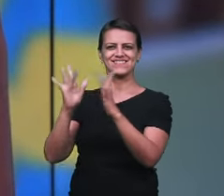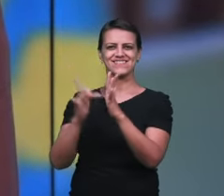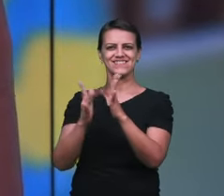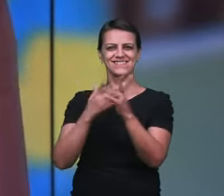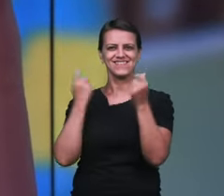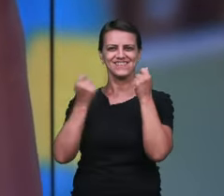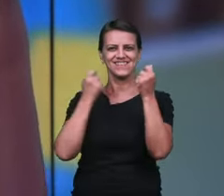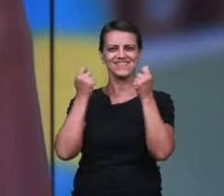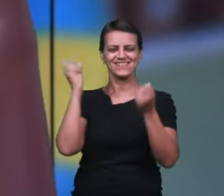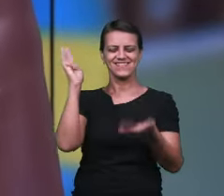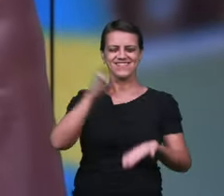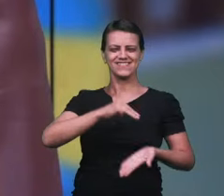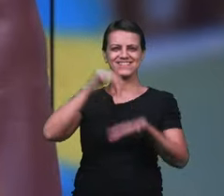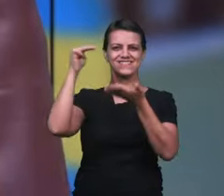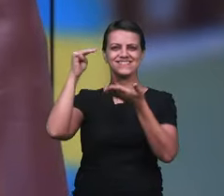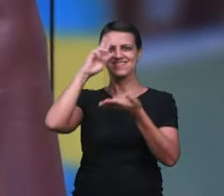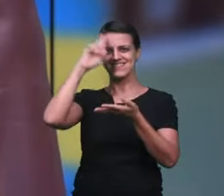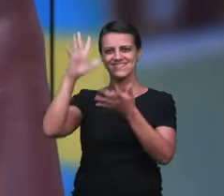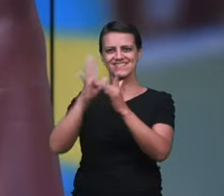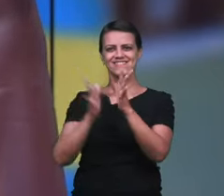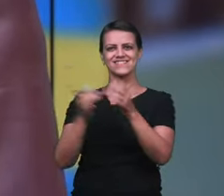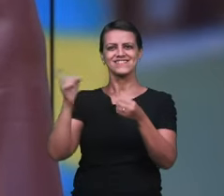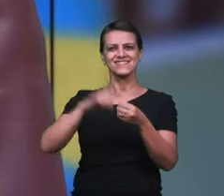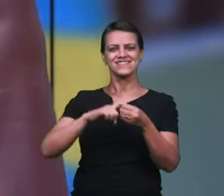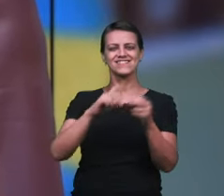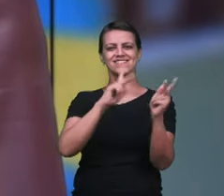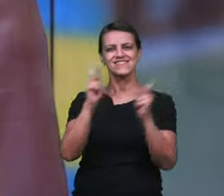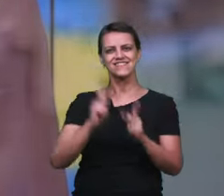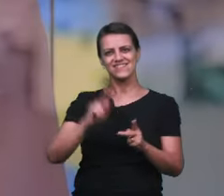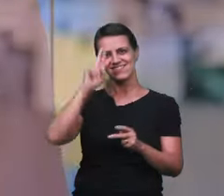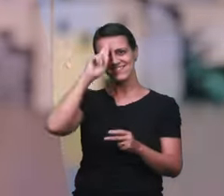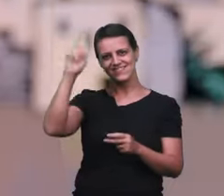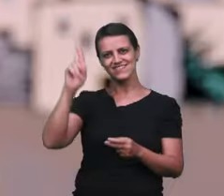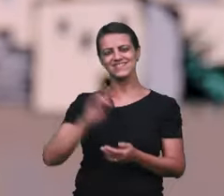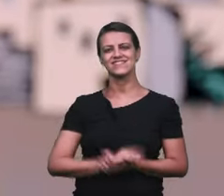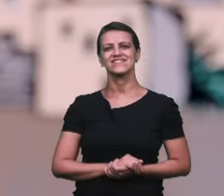Aleluia! Maranata! O Senhor Jesus vem! A paz do Senhor!